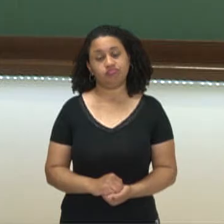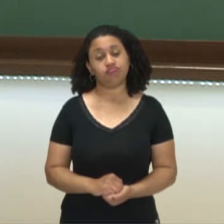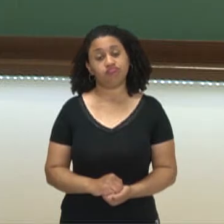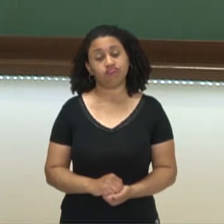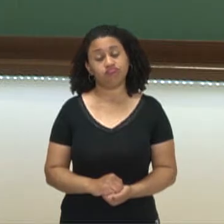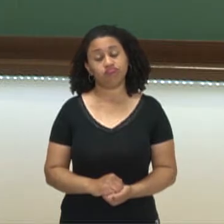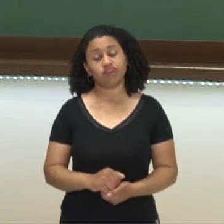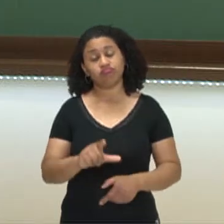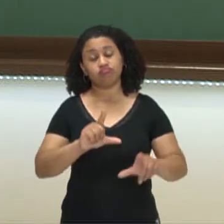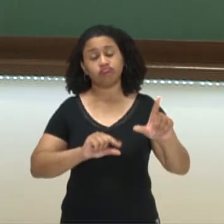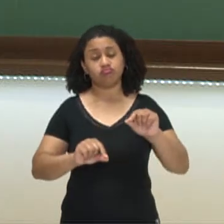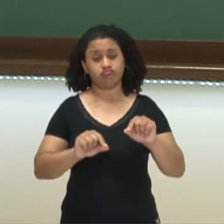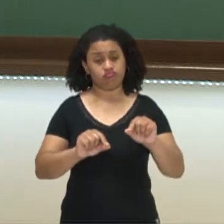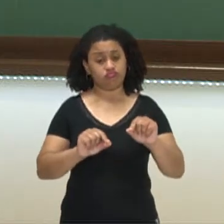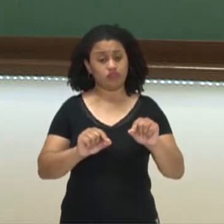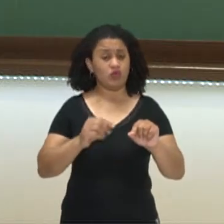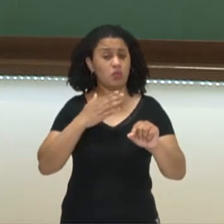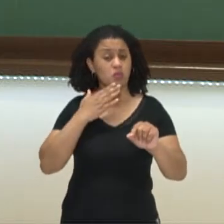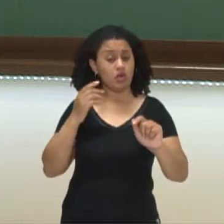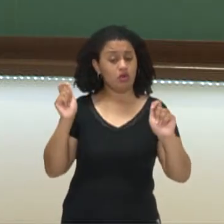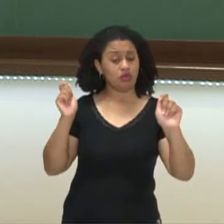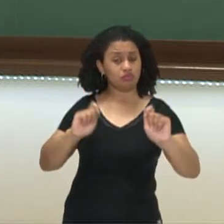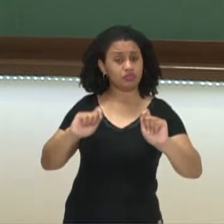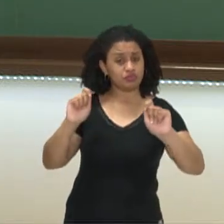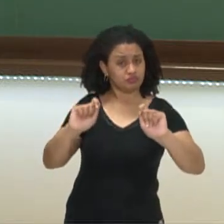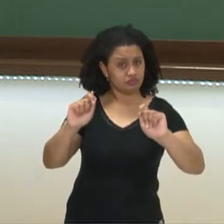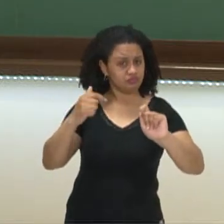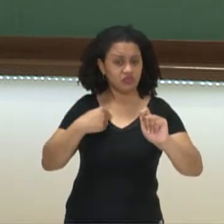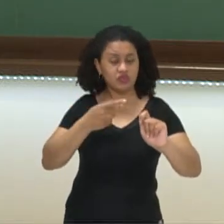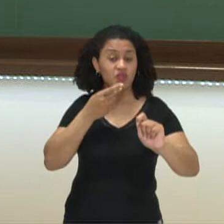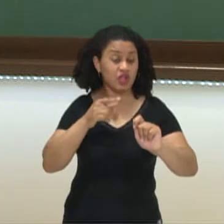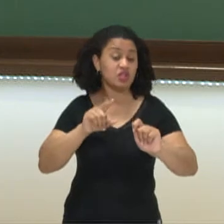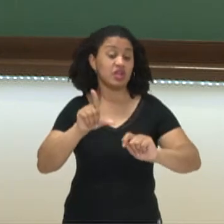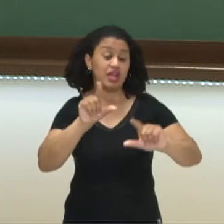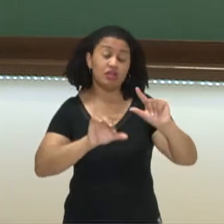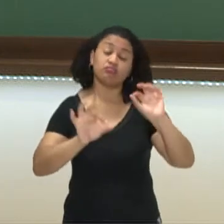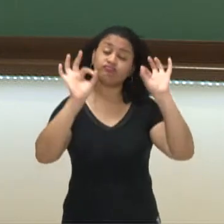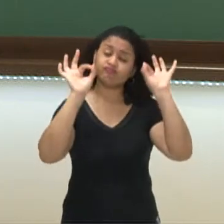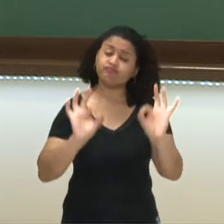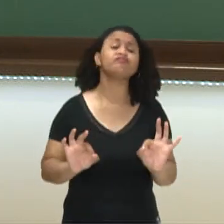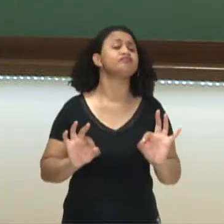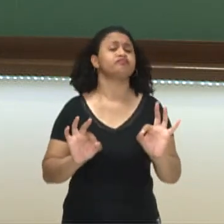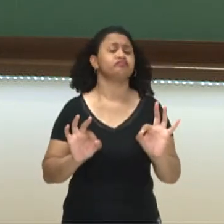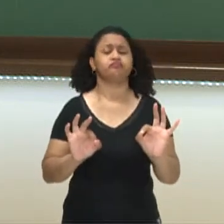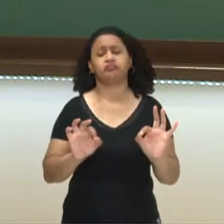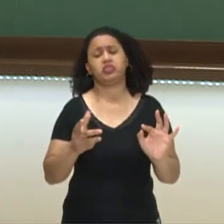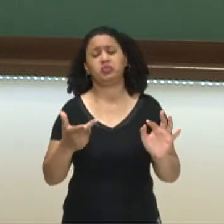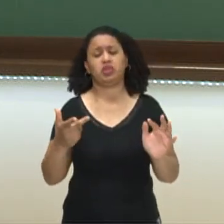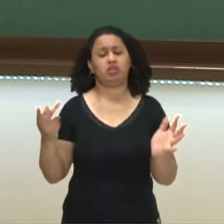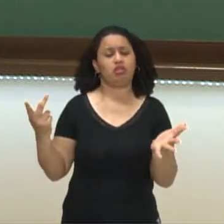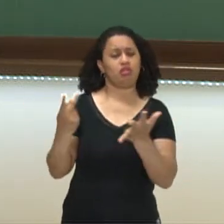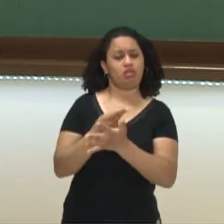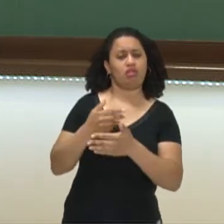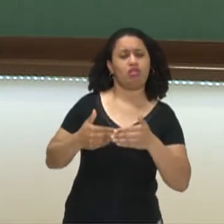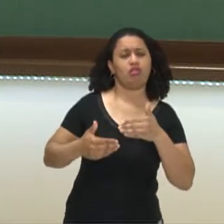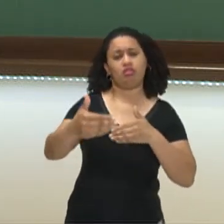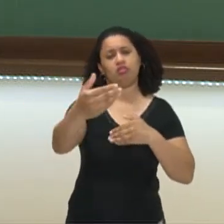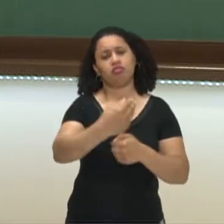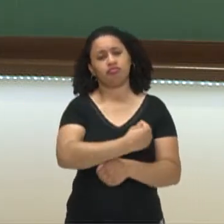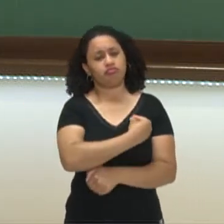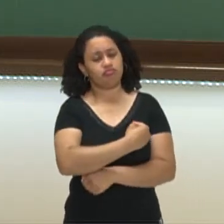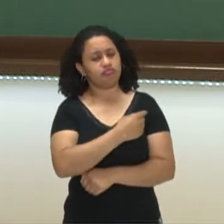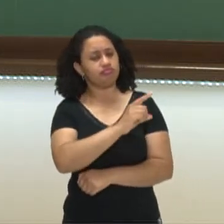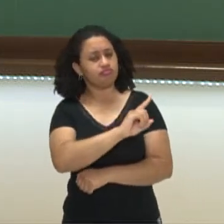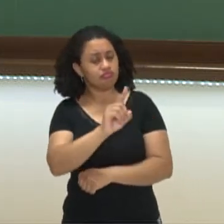escolher da melhor maneira possível. Não estamos dizendo que será a escolha exata, sem nenhum erro para toda a sua vida, mas